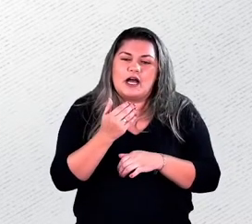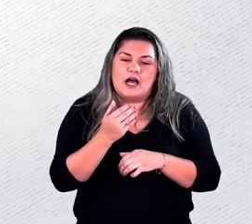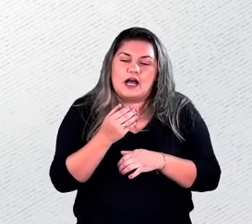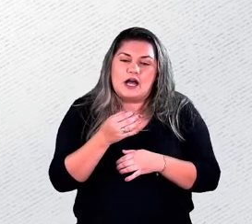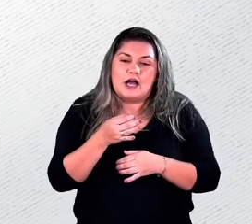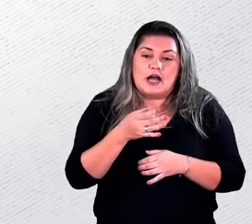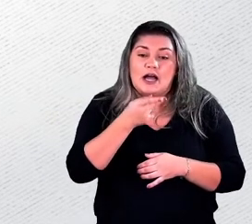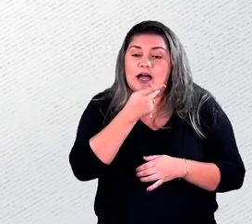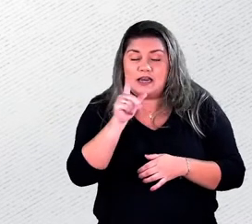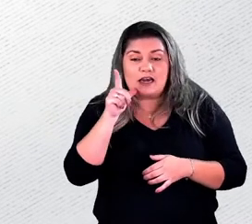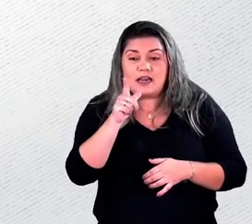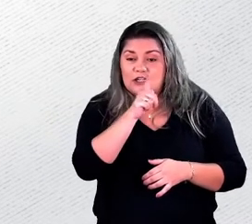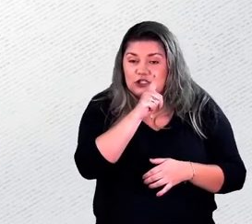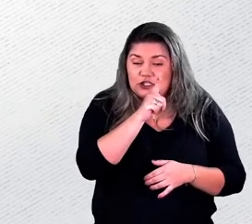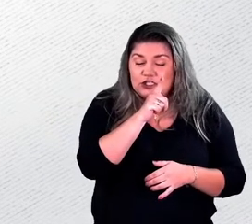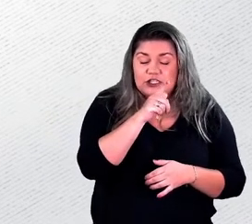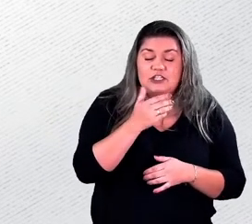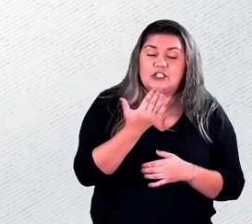os nossos obrigado